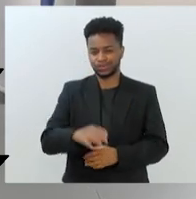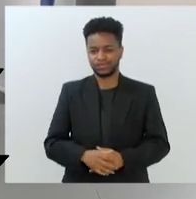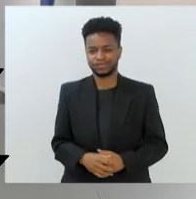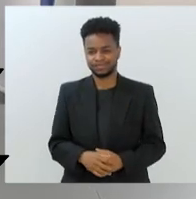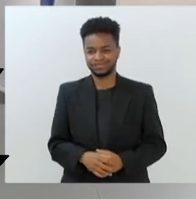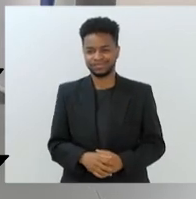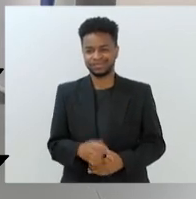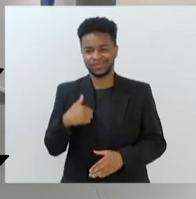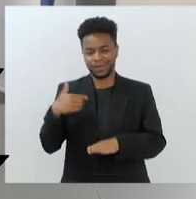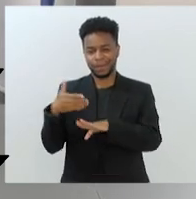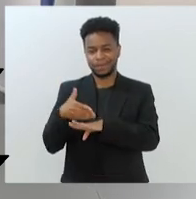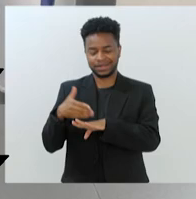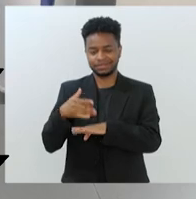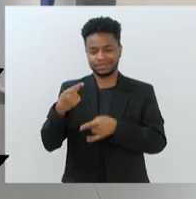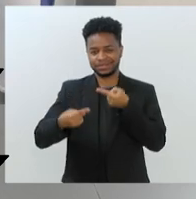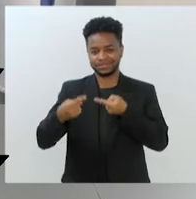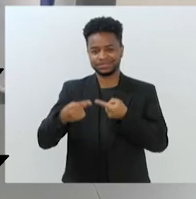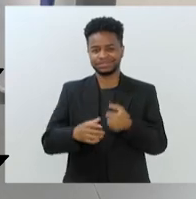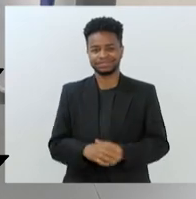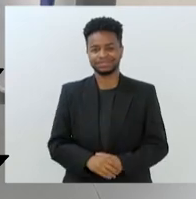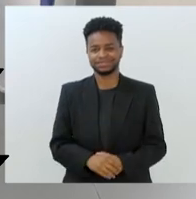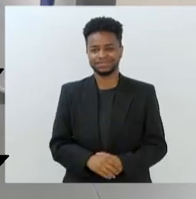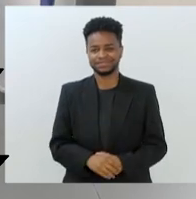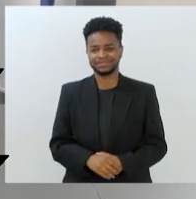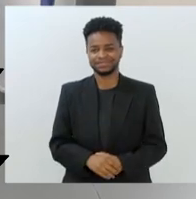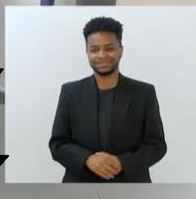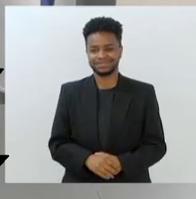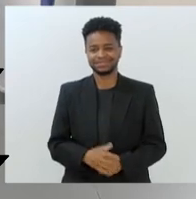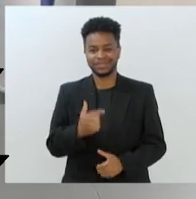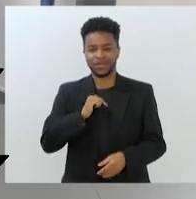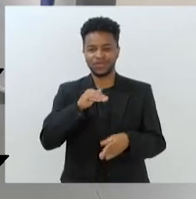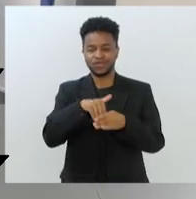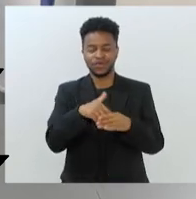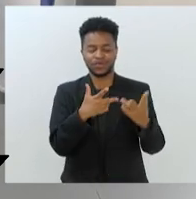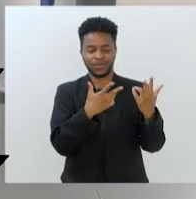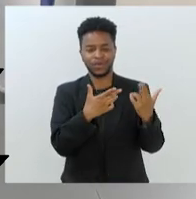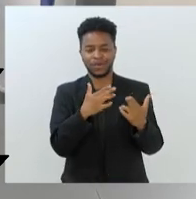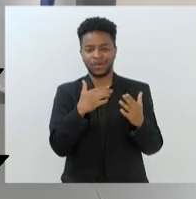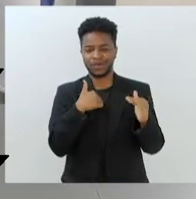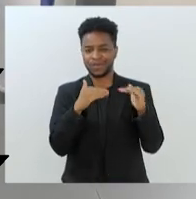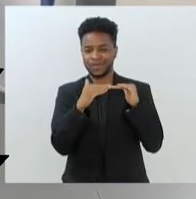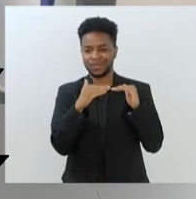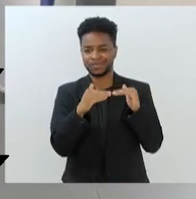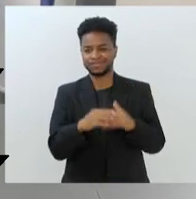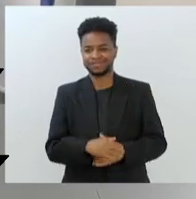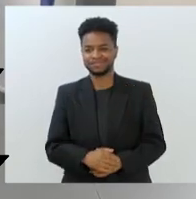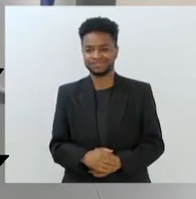Eu participei dessa discussão. Voto com Vossa Excelência. Acompanho Vossa Excelência.